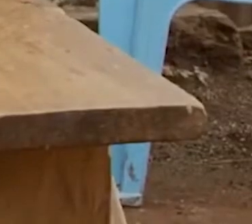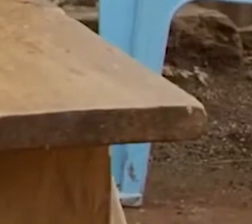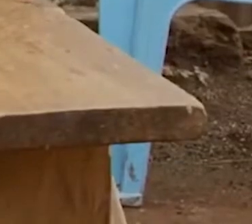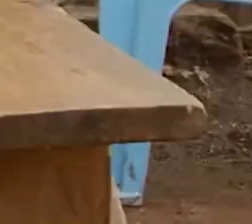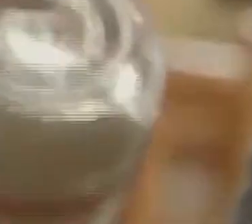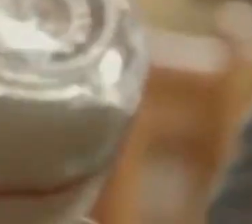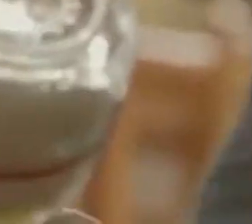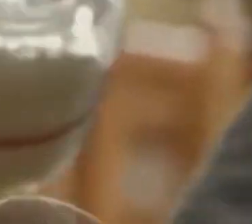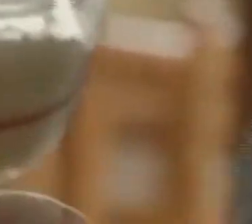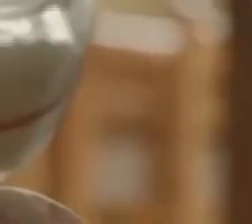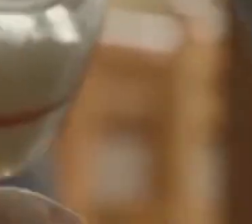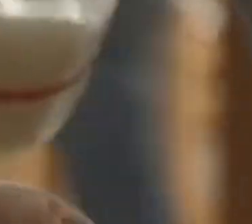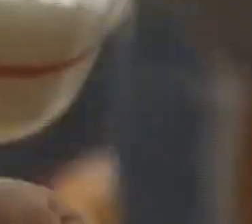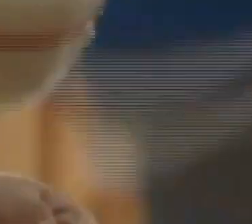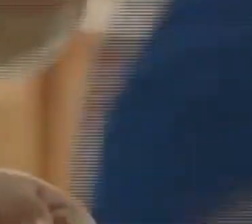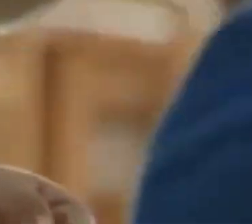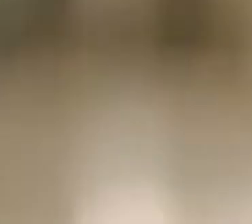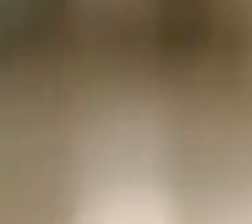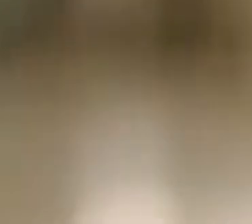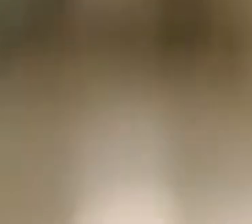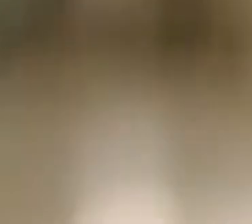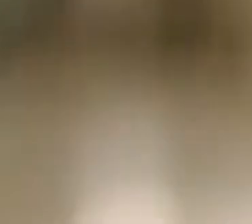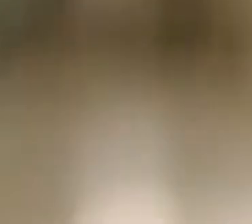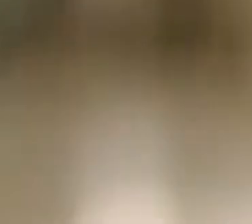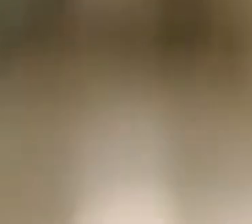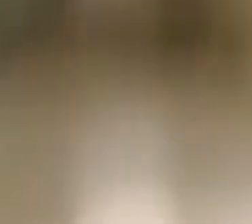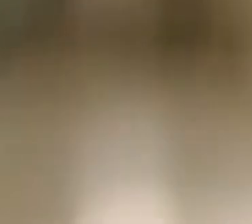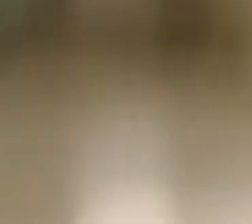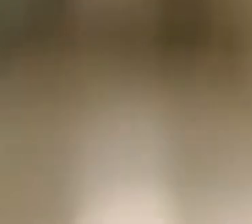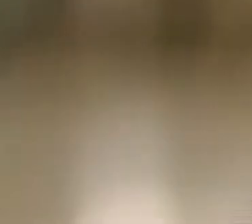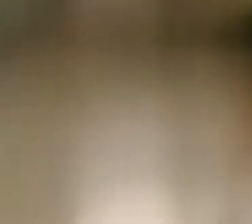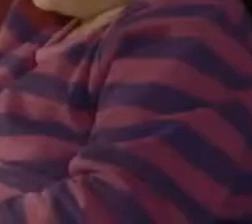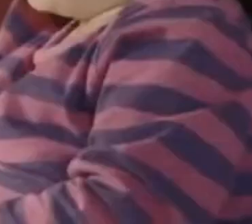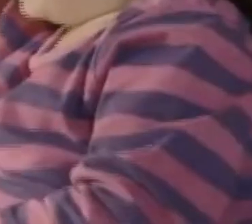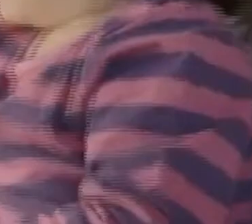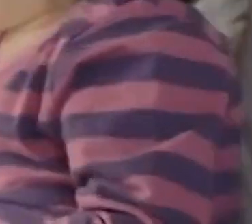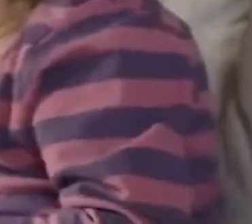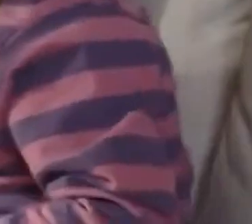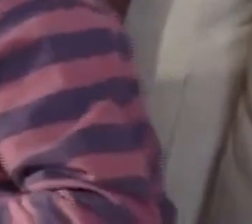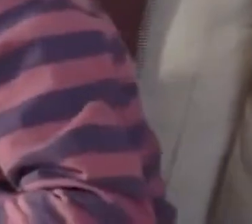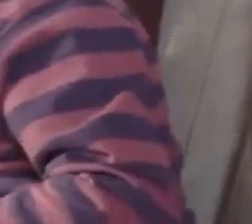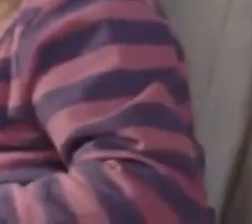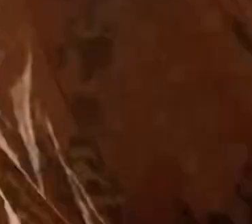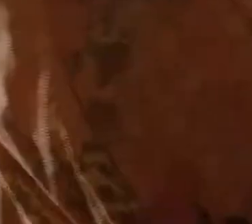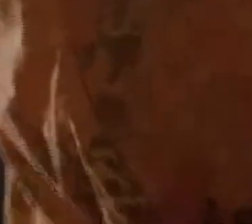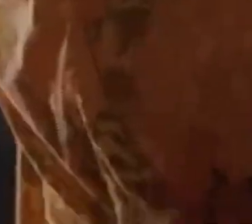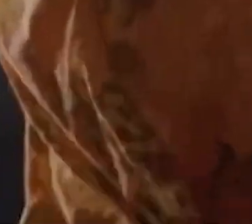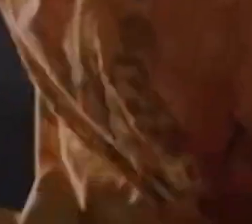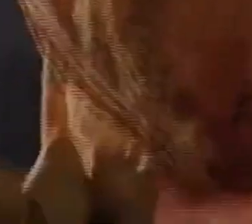They are so blinded by love for me, they almost can't see my flaws.